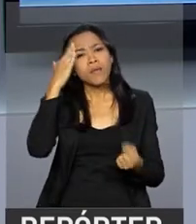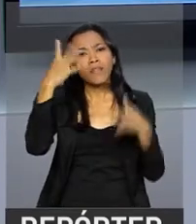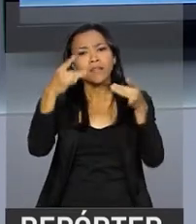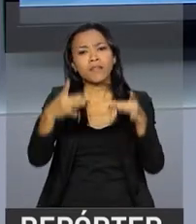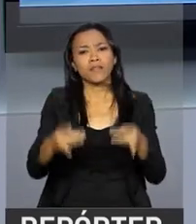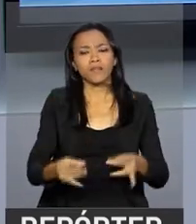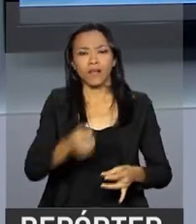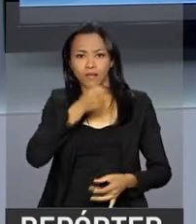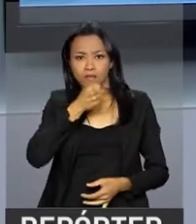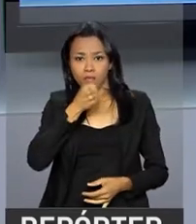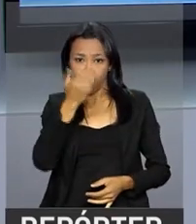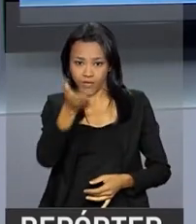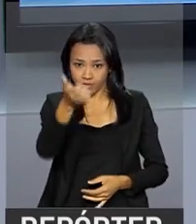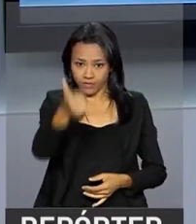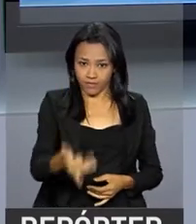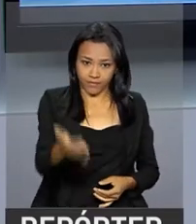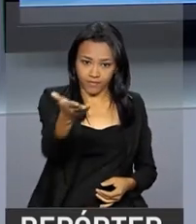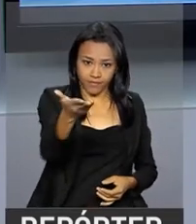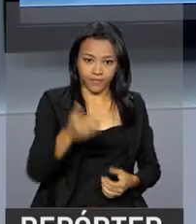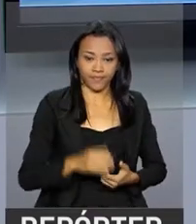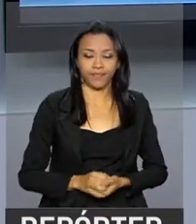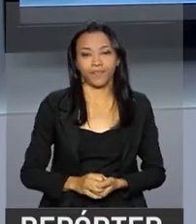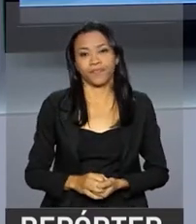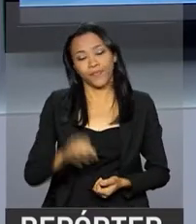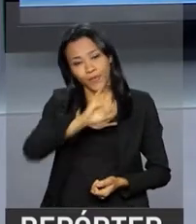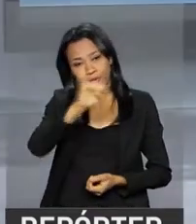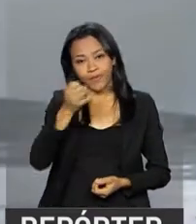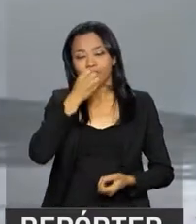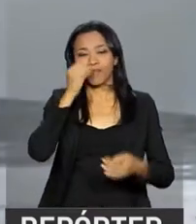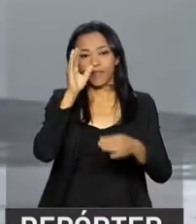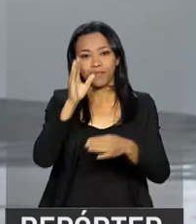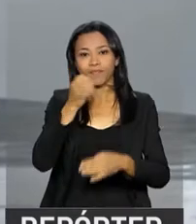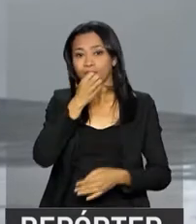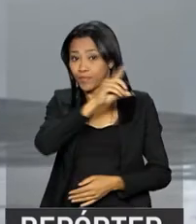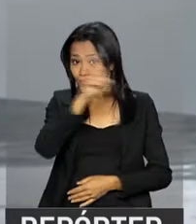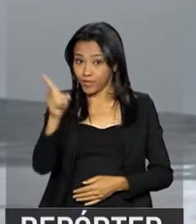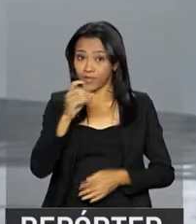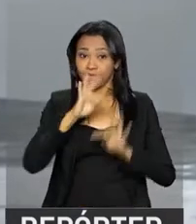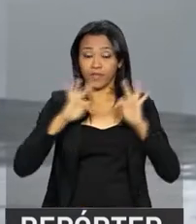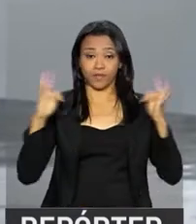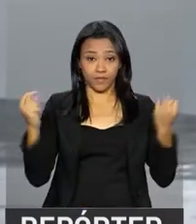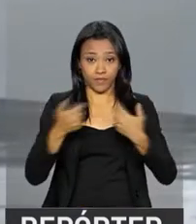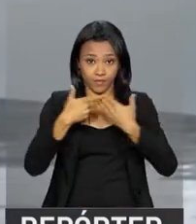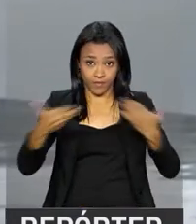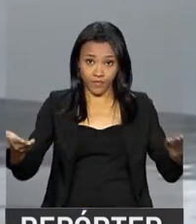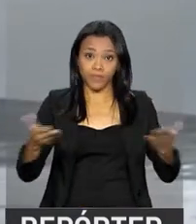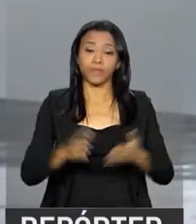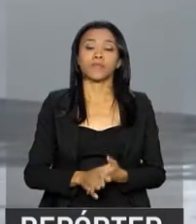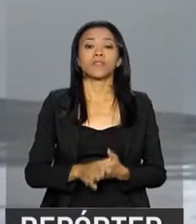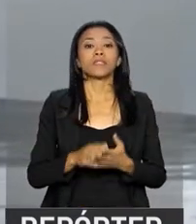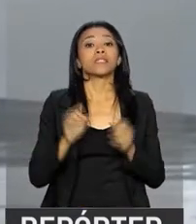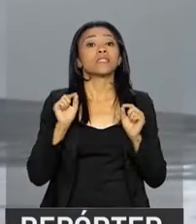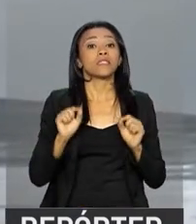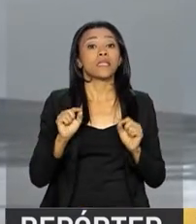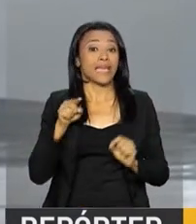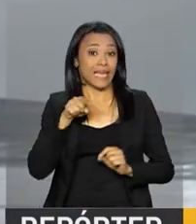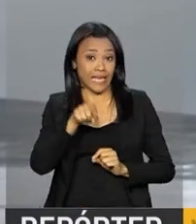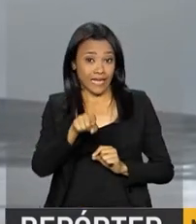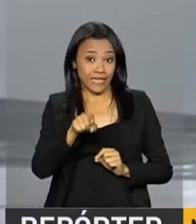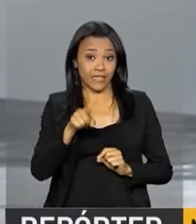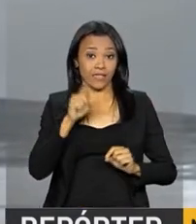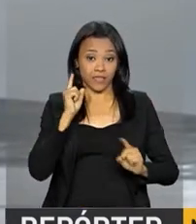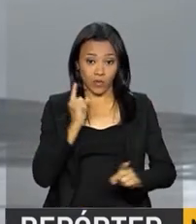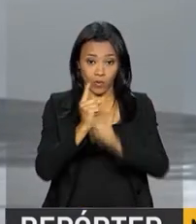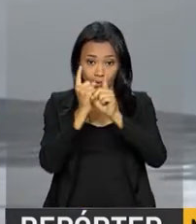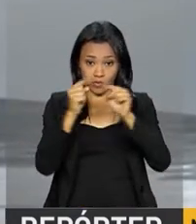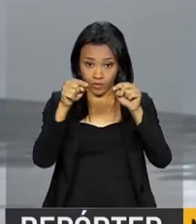pereira la novamente nem a carol boa tarde bom dia para você bom dia a todos olha a carolina é se esse evento essa